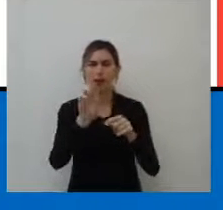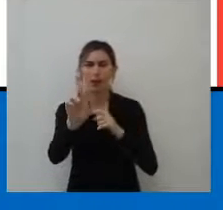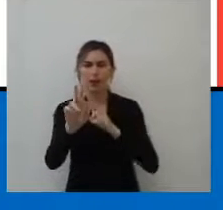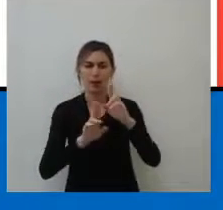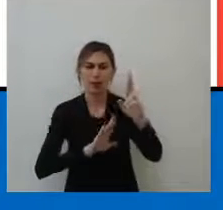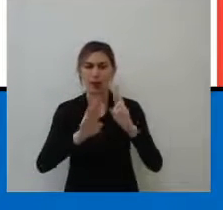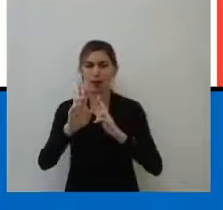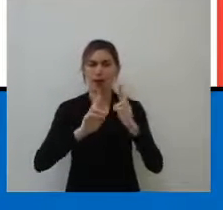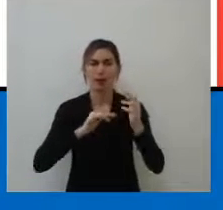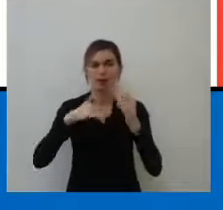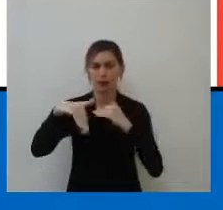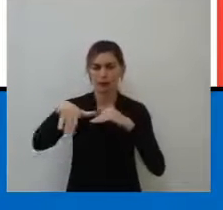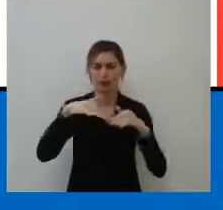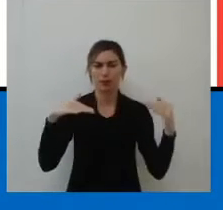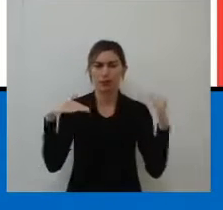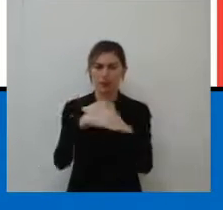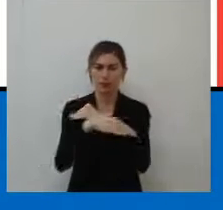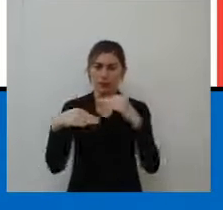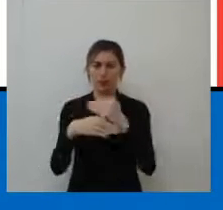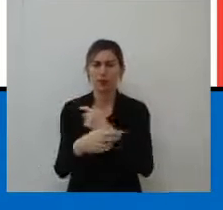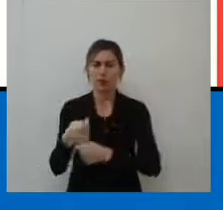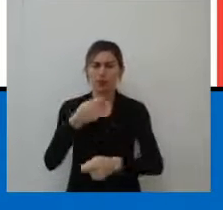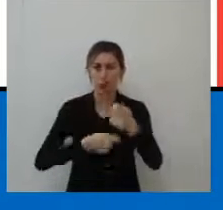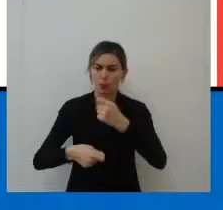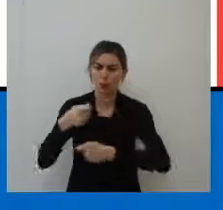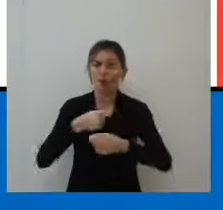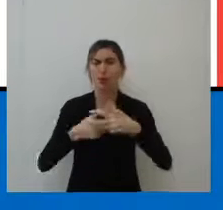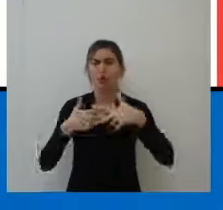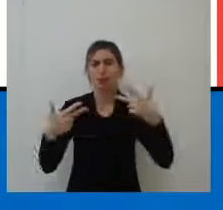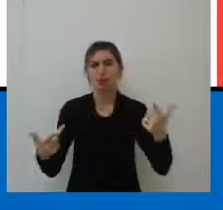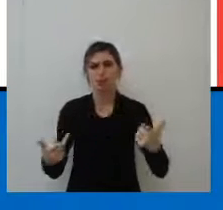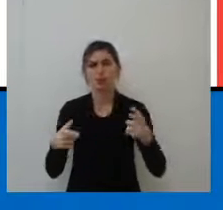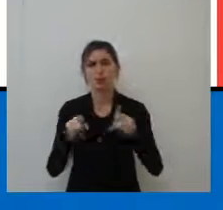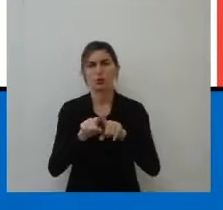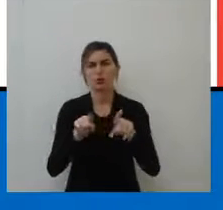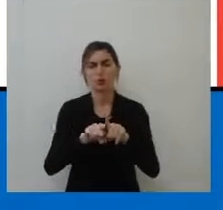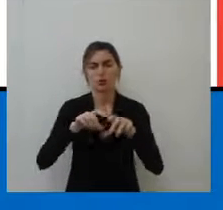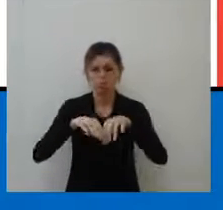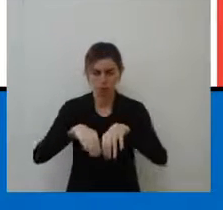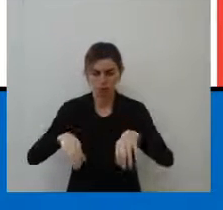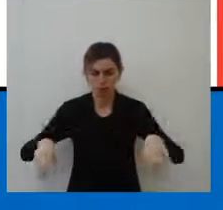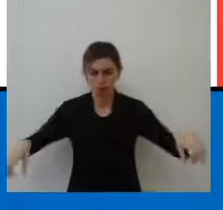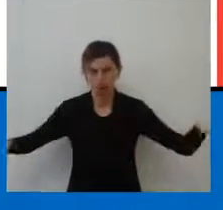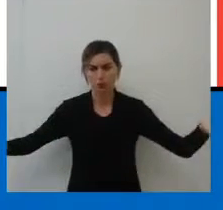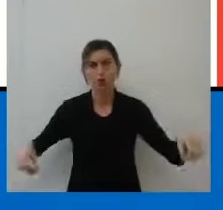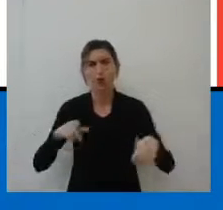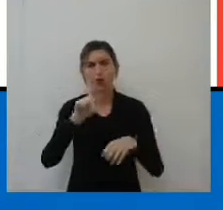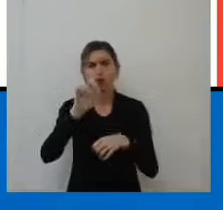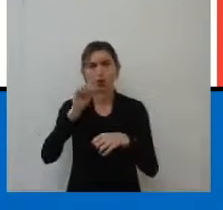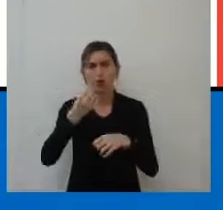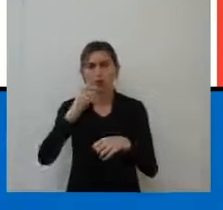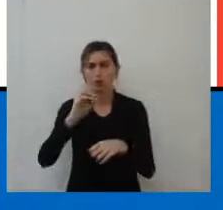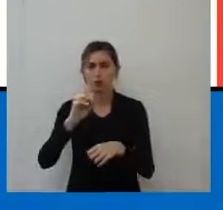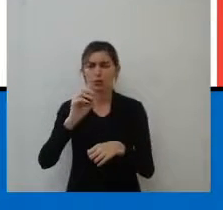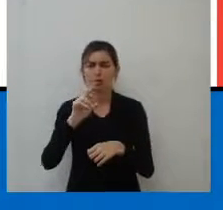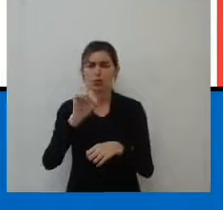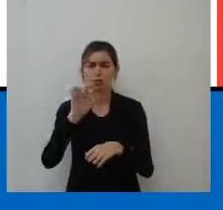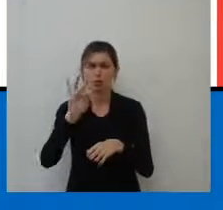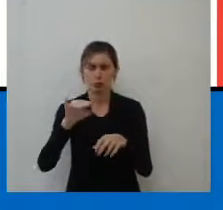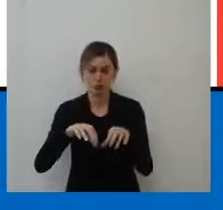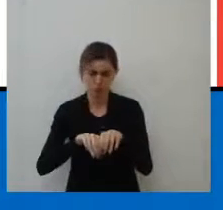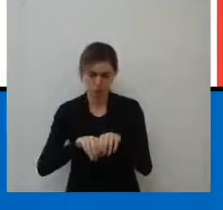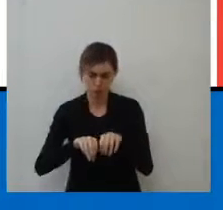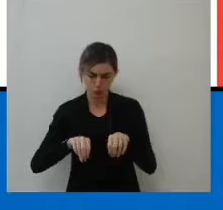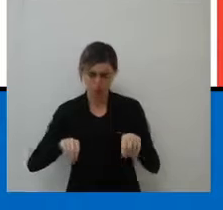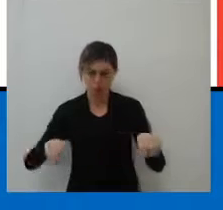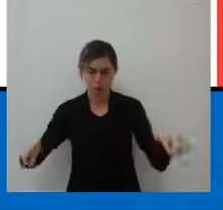o comércio, tá? As mercadorias. Falei para vocês dos gasodutos também, que são meios de transporte